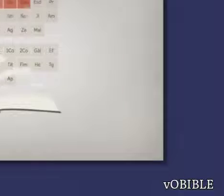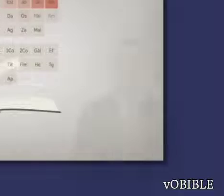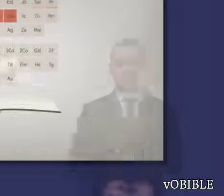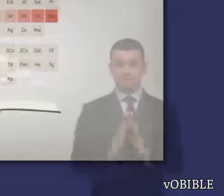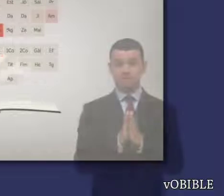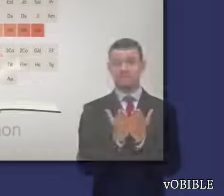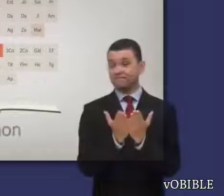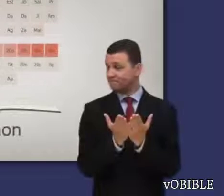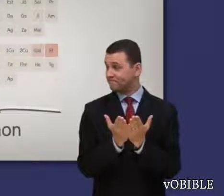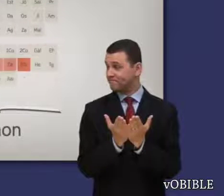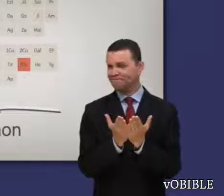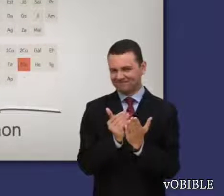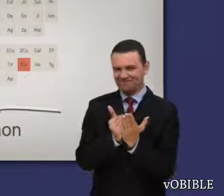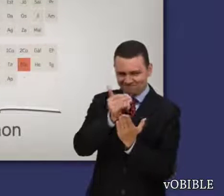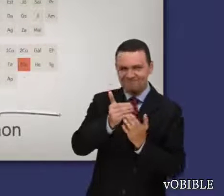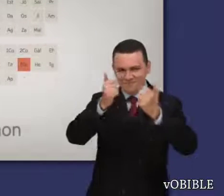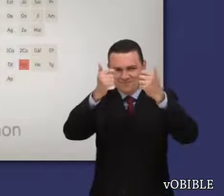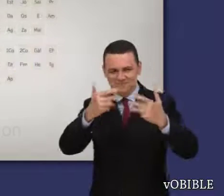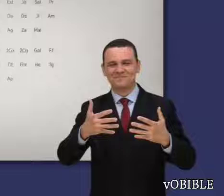Uma introdução a Filémon.